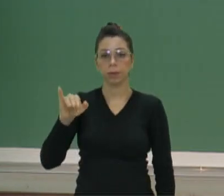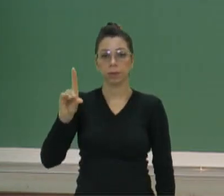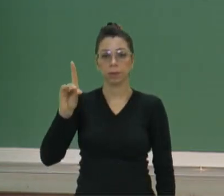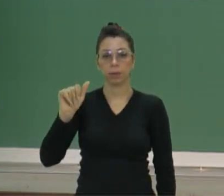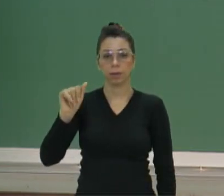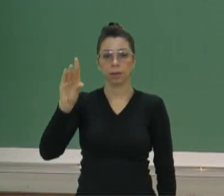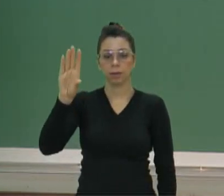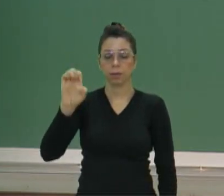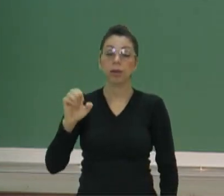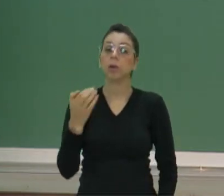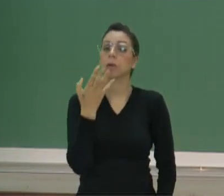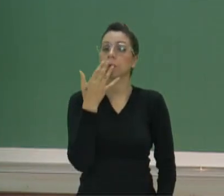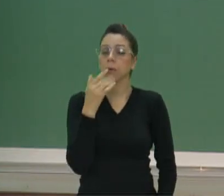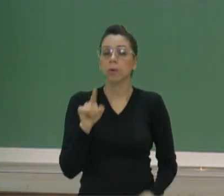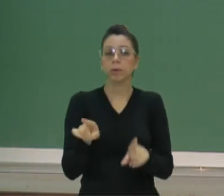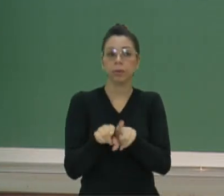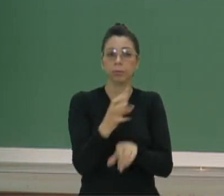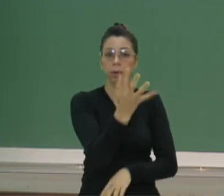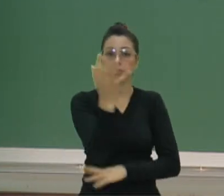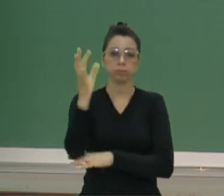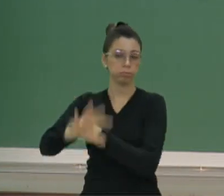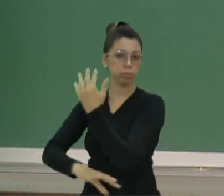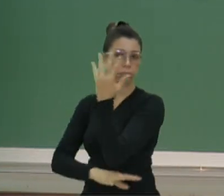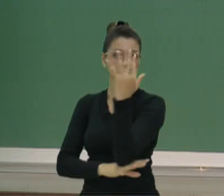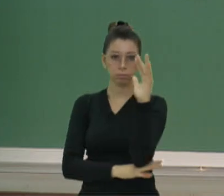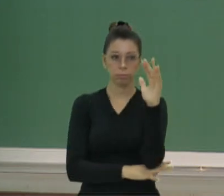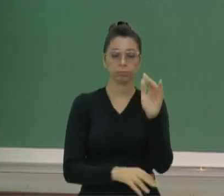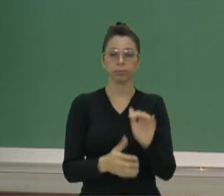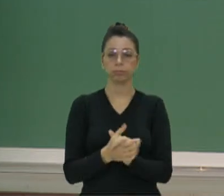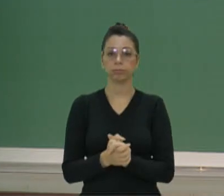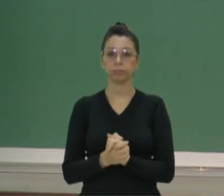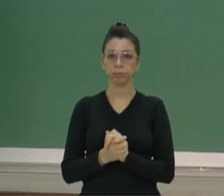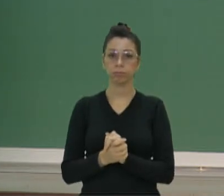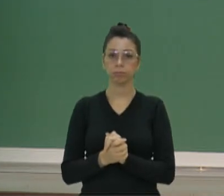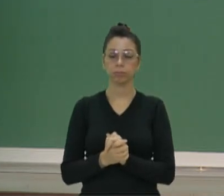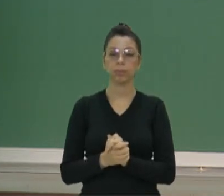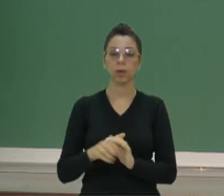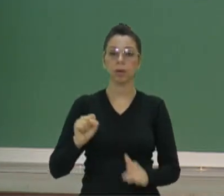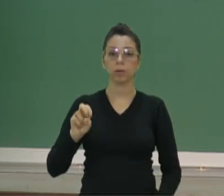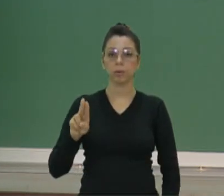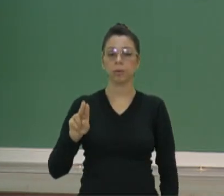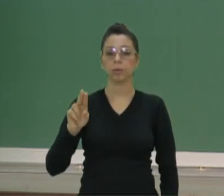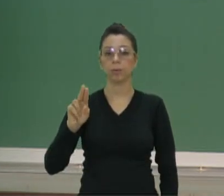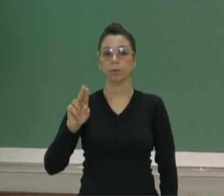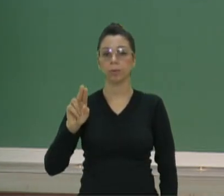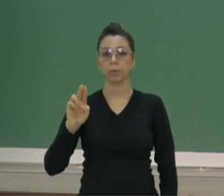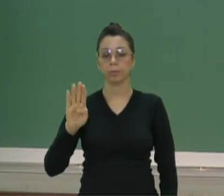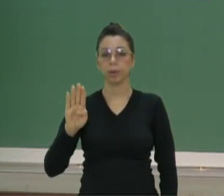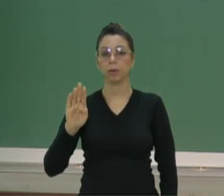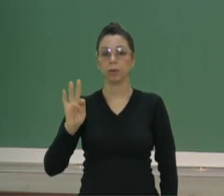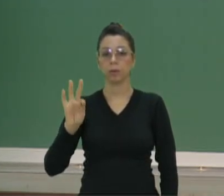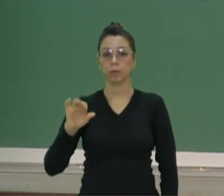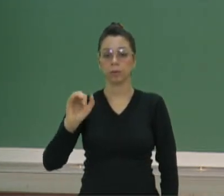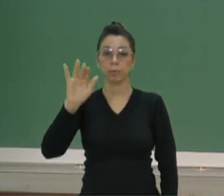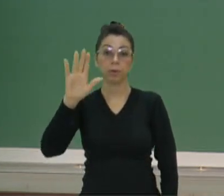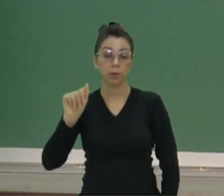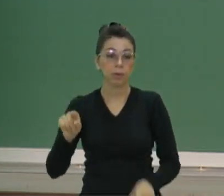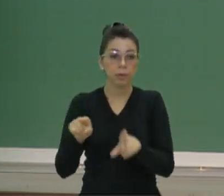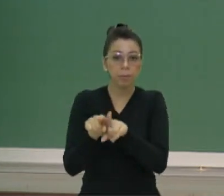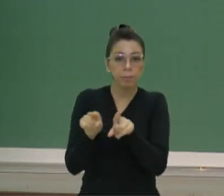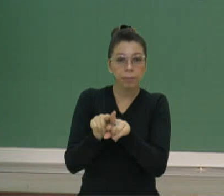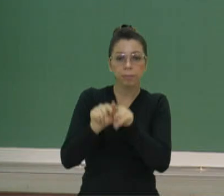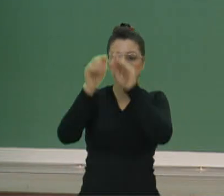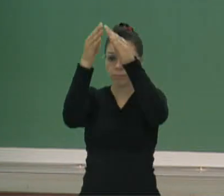muito ligadas à cor da floresta, à concentração, na subtropical mais as chamadas vegetações de